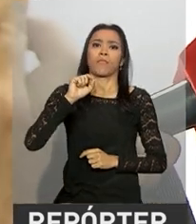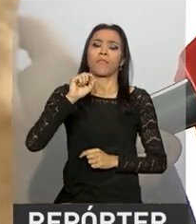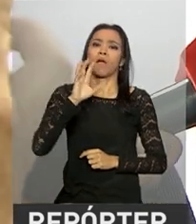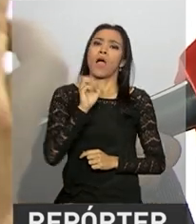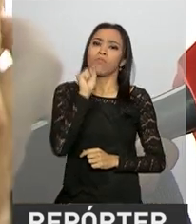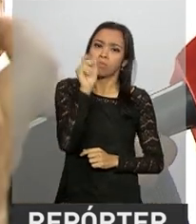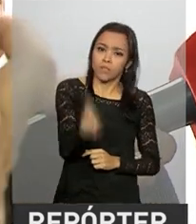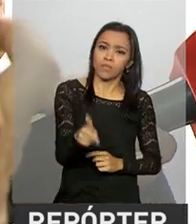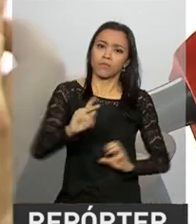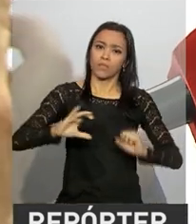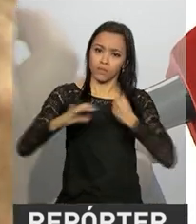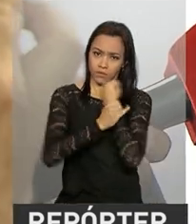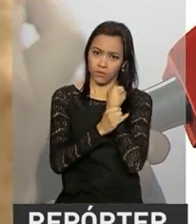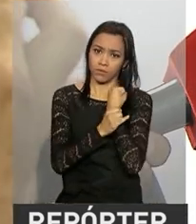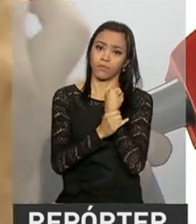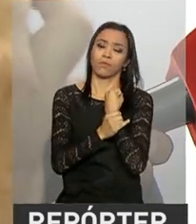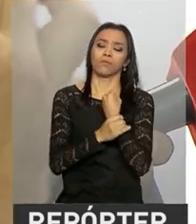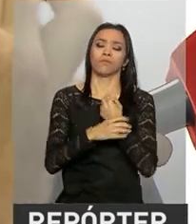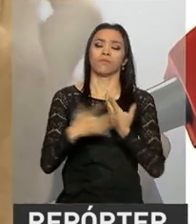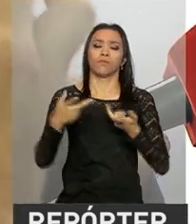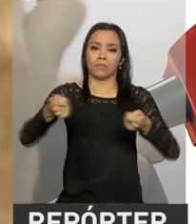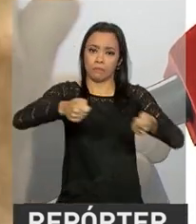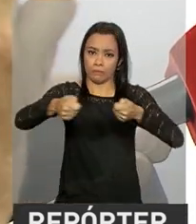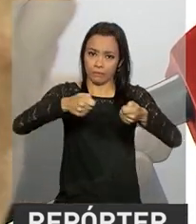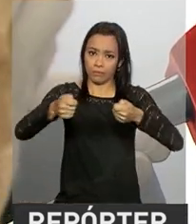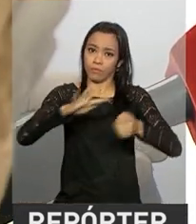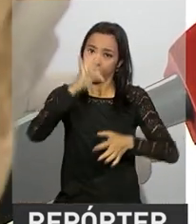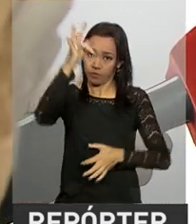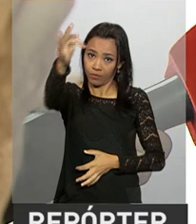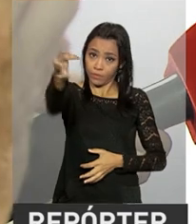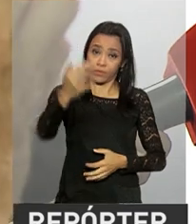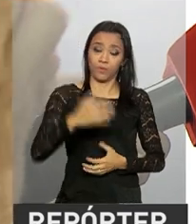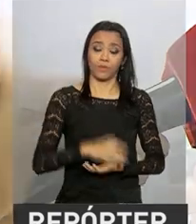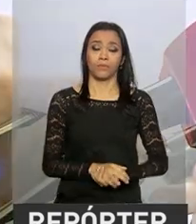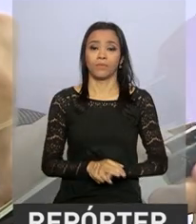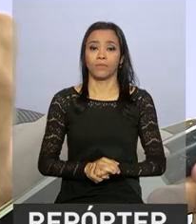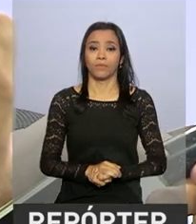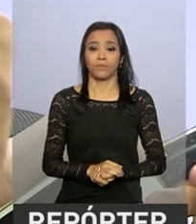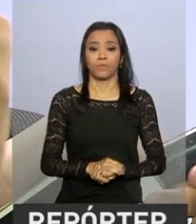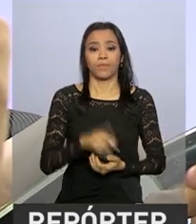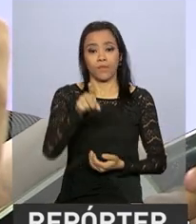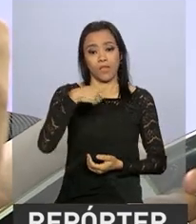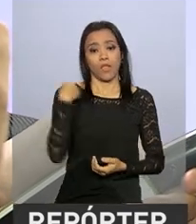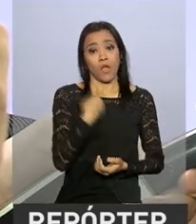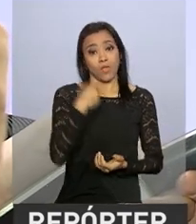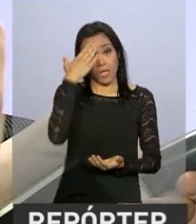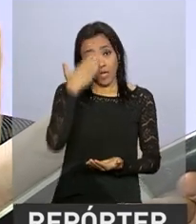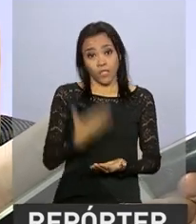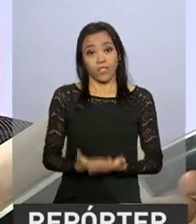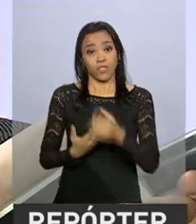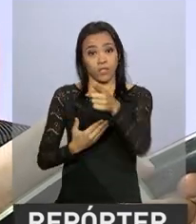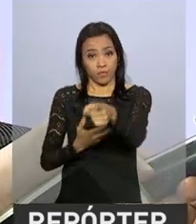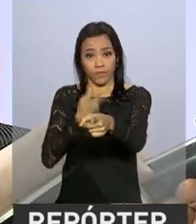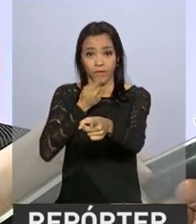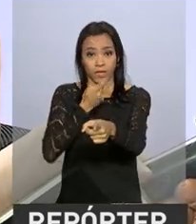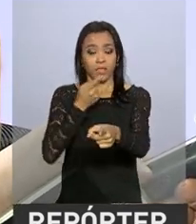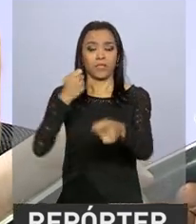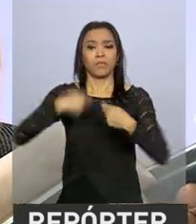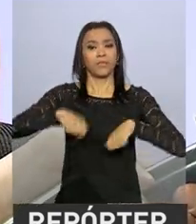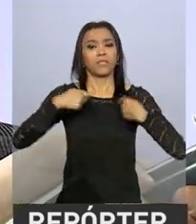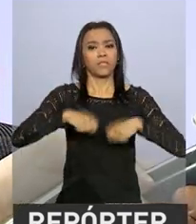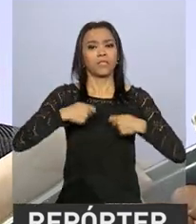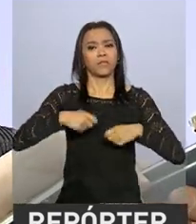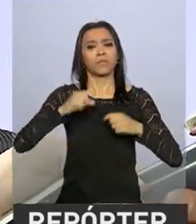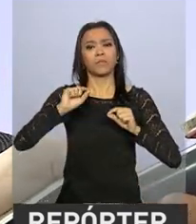previdenciário, solvente, né, e equilibrado para o futuro, para as próximas gerações. Acreditamos ser de extrema importância que possamos,